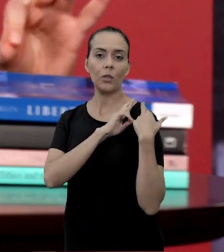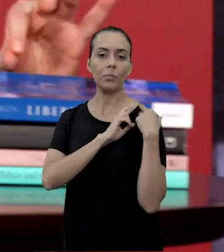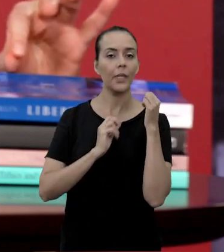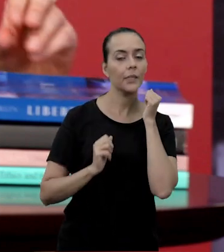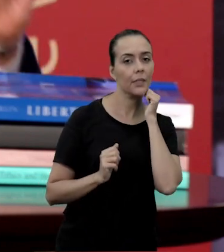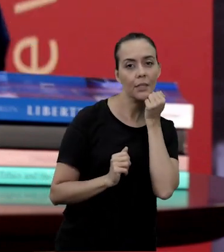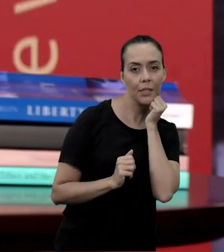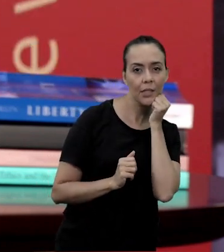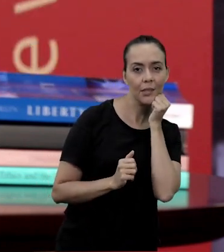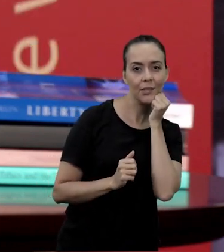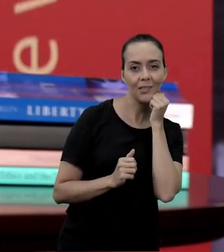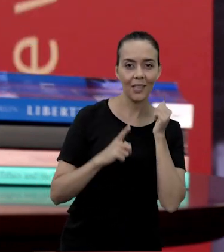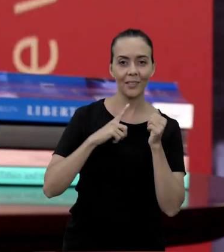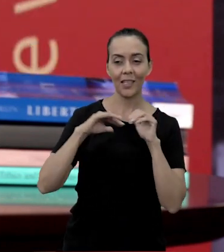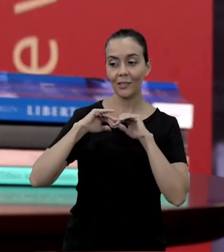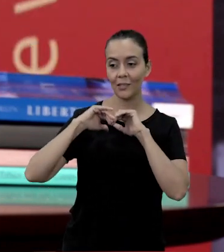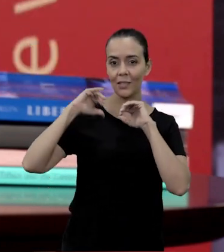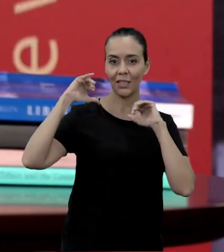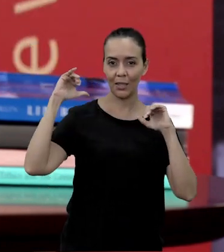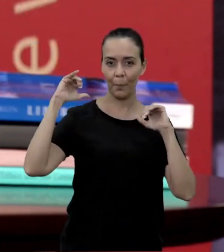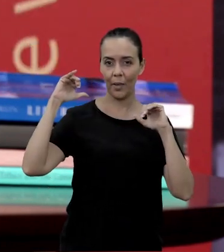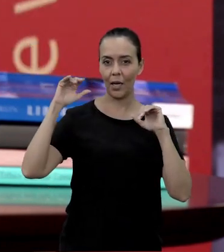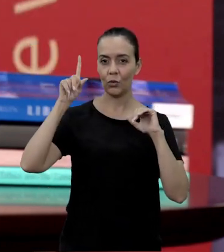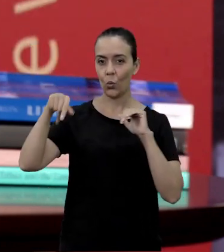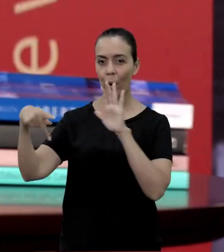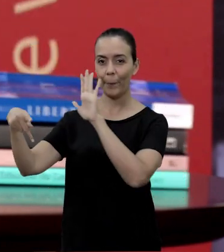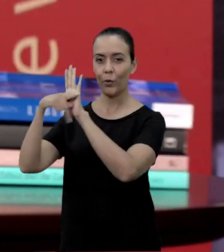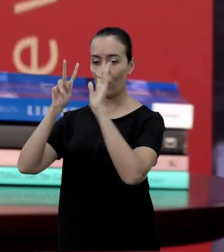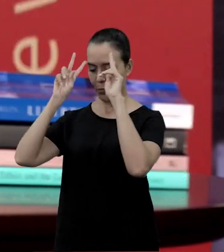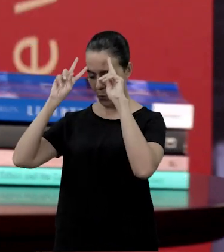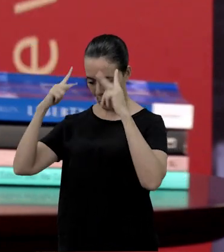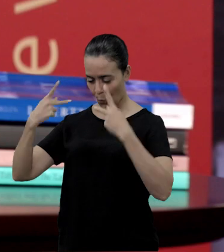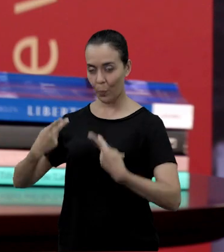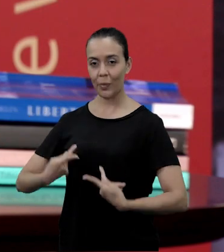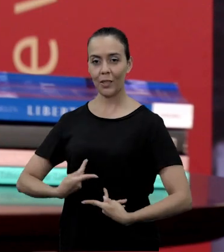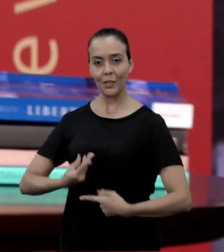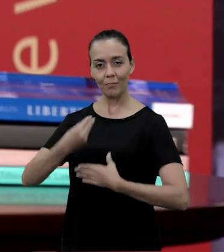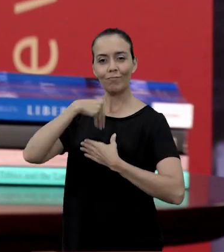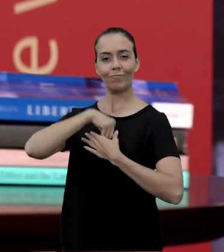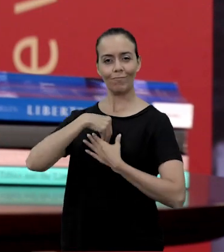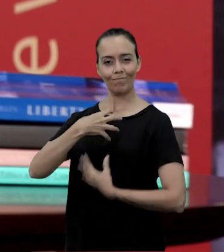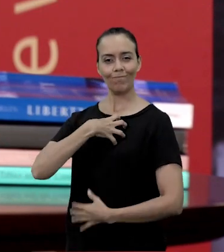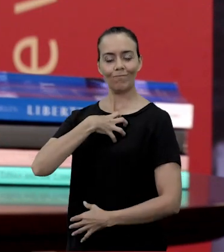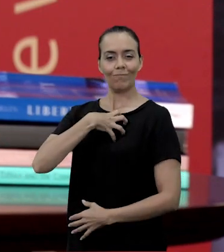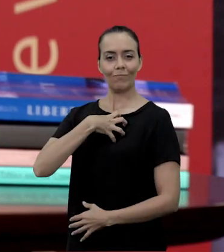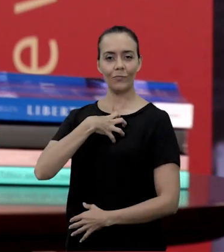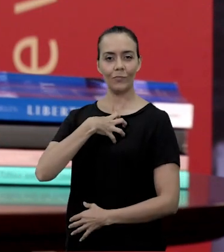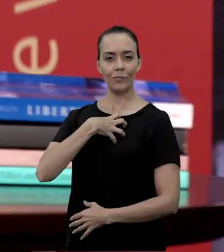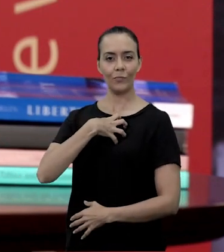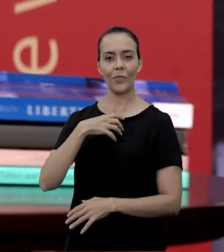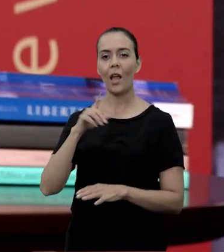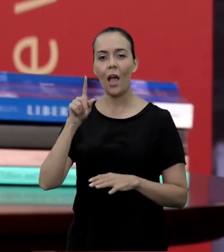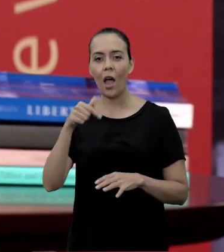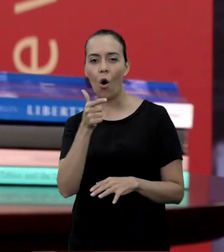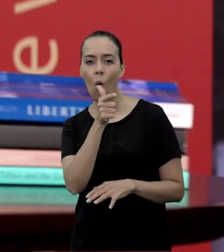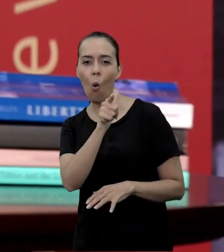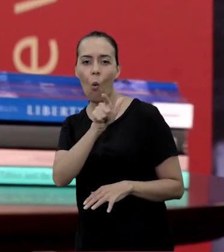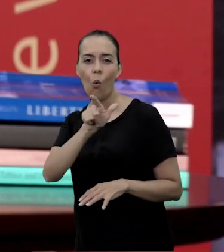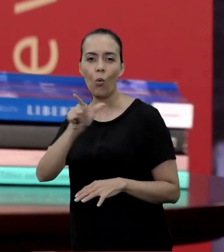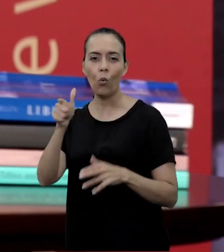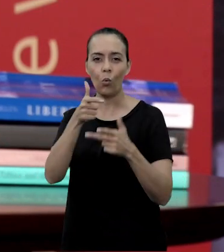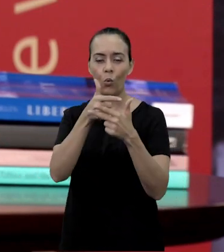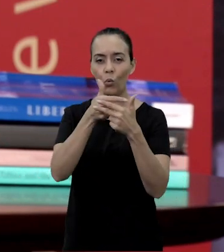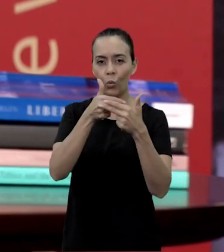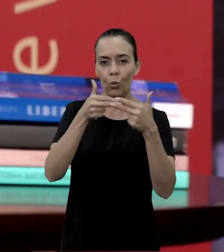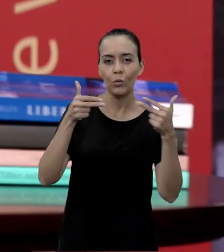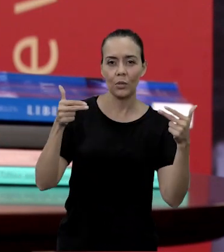responsabilidade da ciência, que somente uma atividade humanista é capaz de fazer. É o que ele chama de make sense of